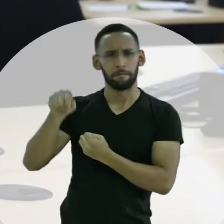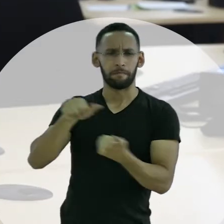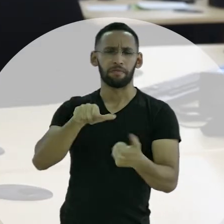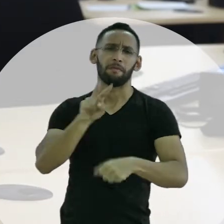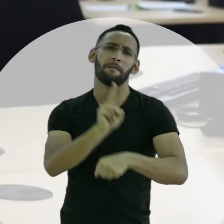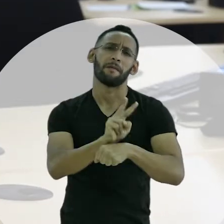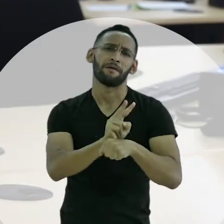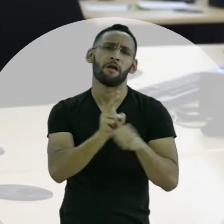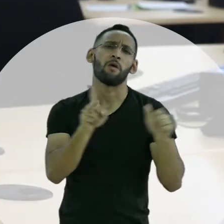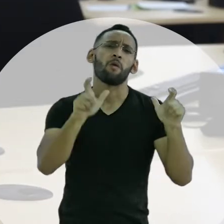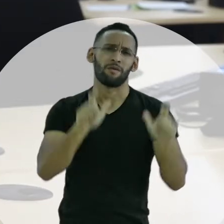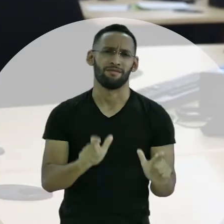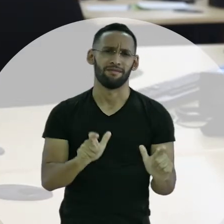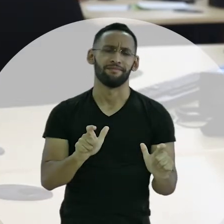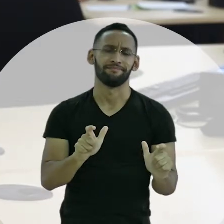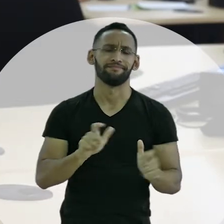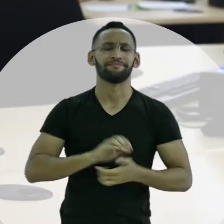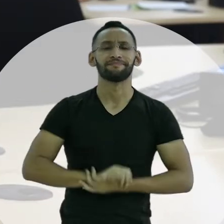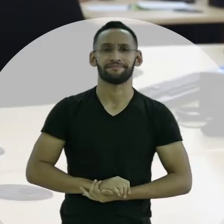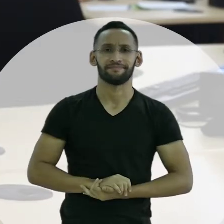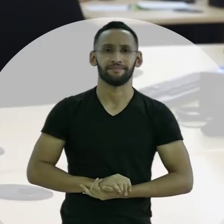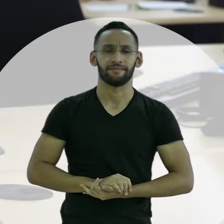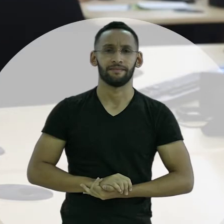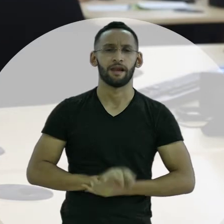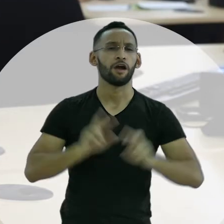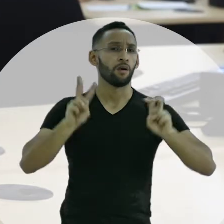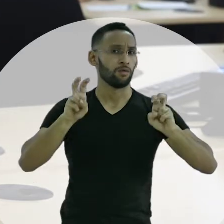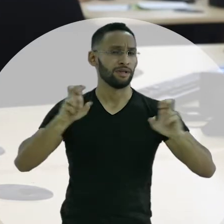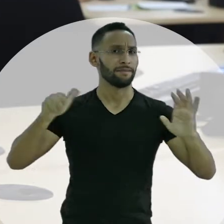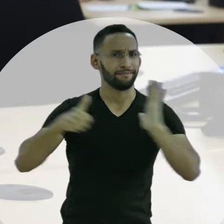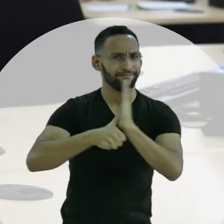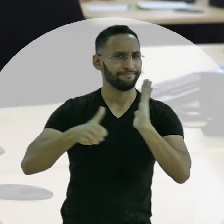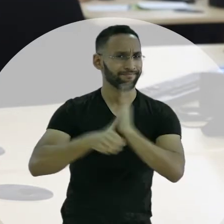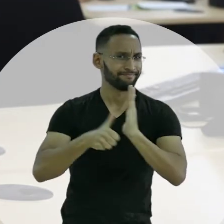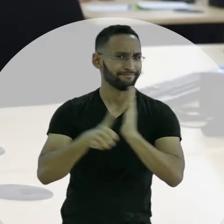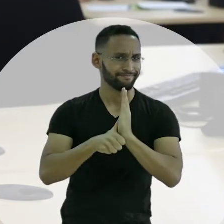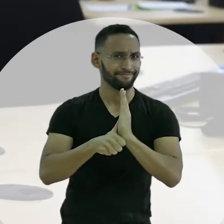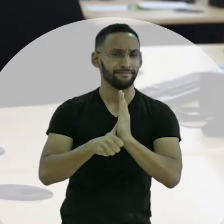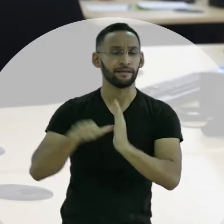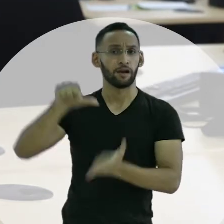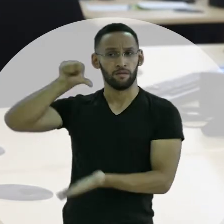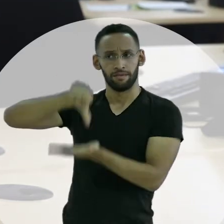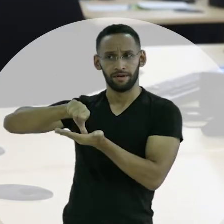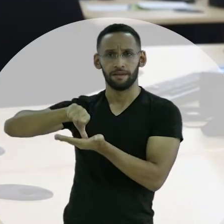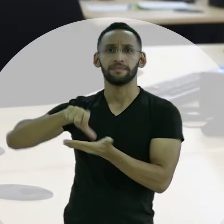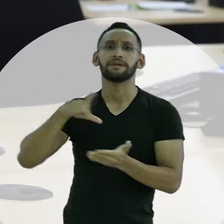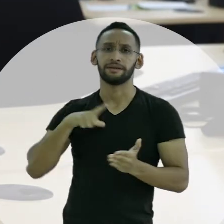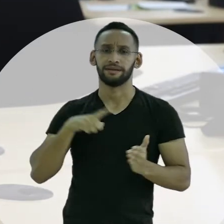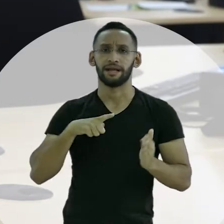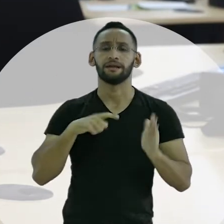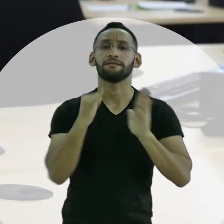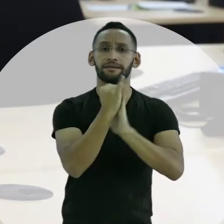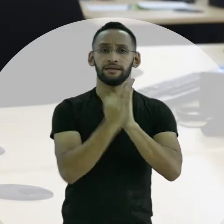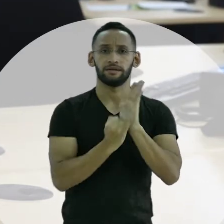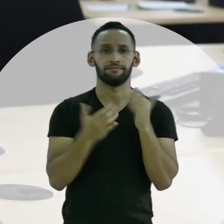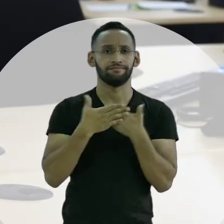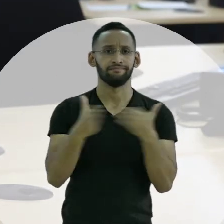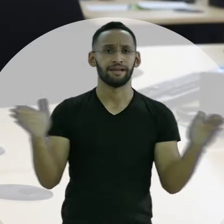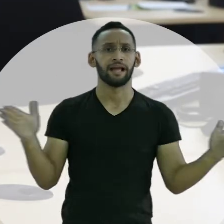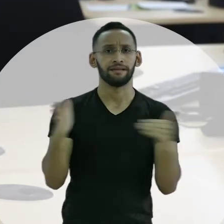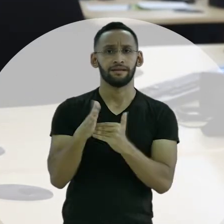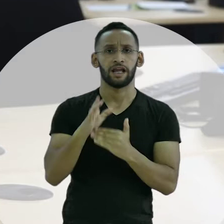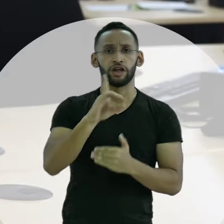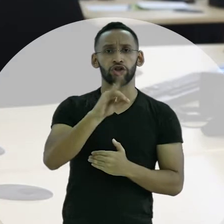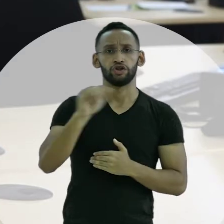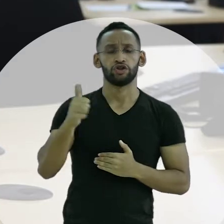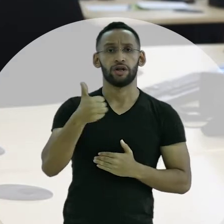em sede provisória cedida pela Prefeitura. E por falar em Acopiara, o campus está com inscrições abertas até